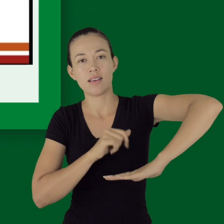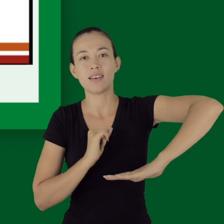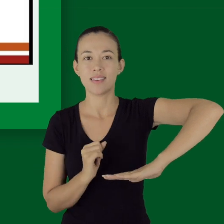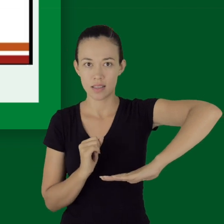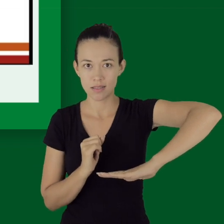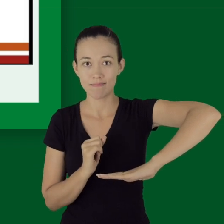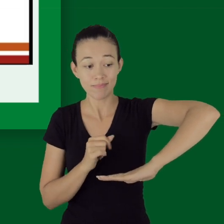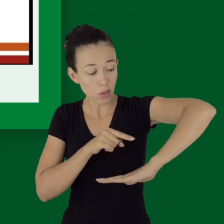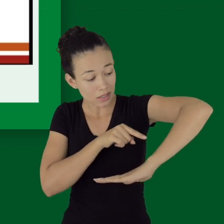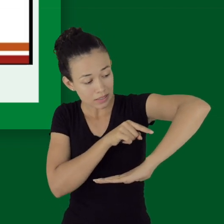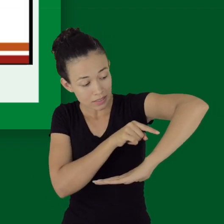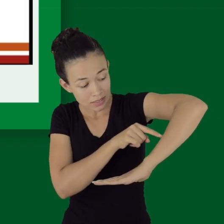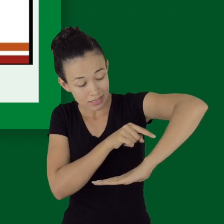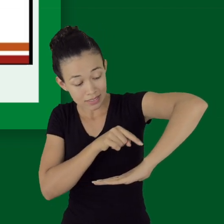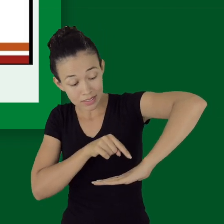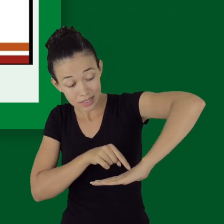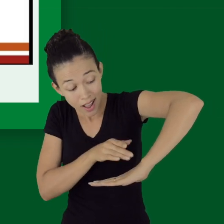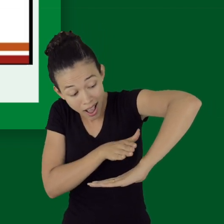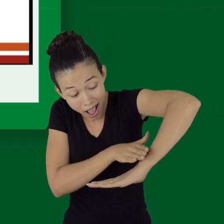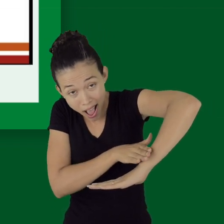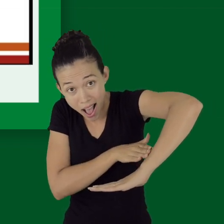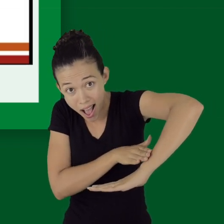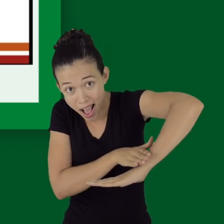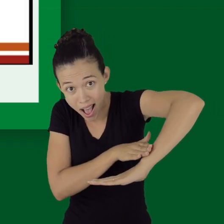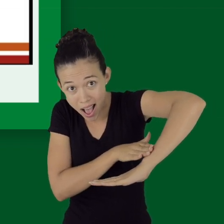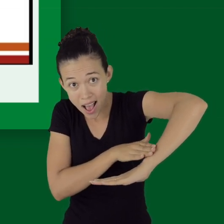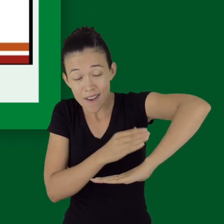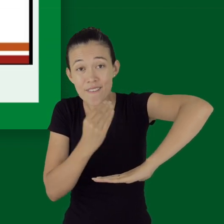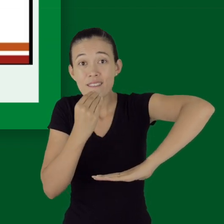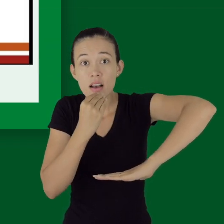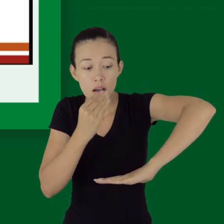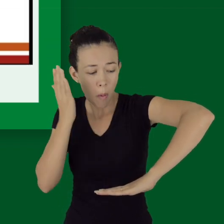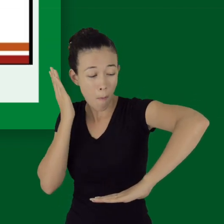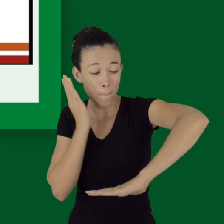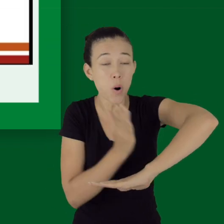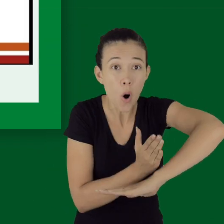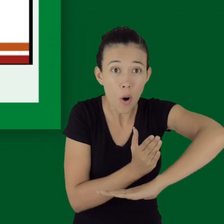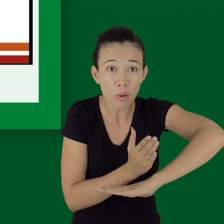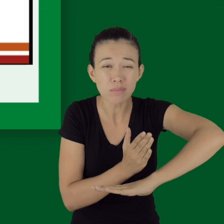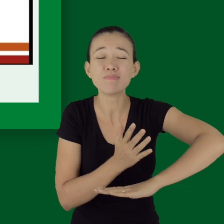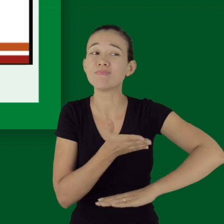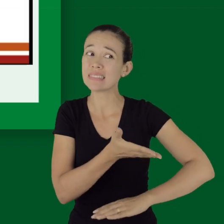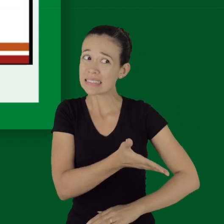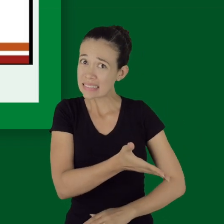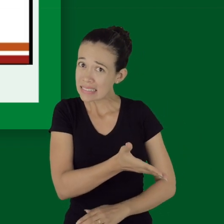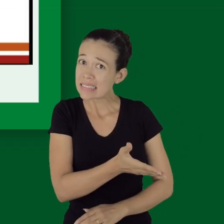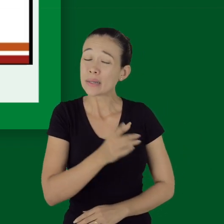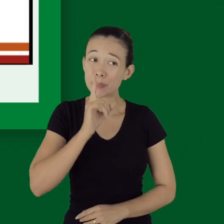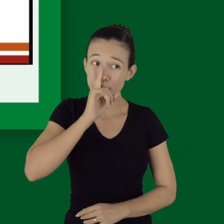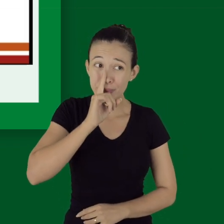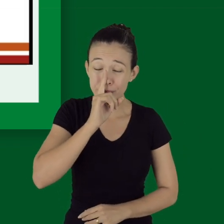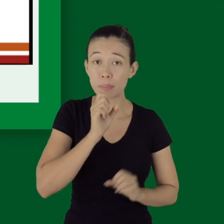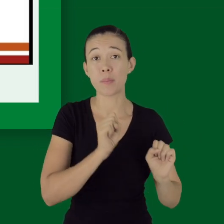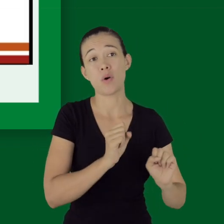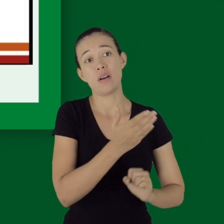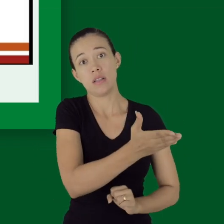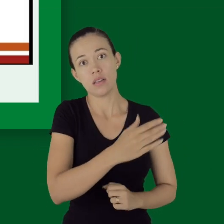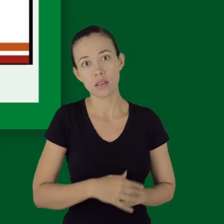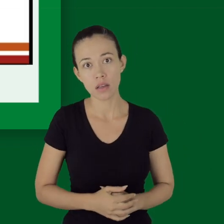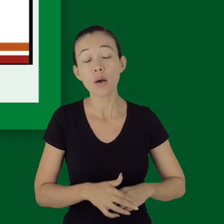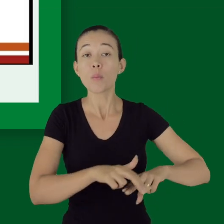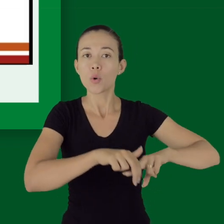diferença anatômica gera grande fragilidade. E ocorrem lesões de formas muito pontuais nessa região. Então, é uma região que precisa